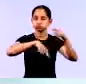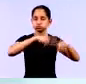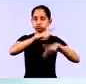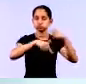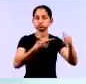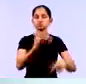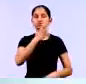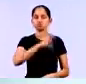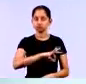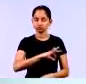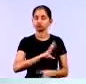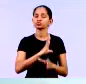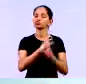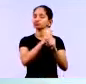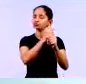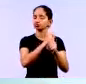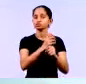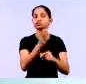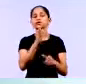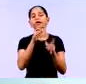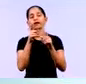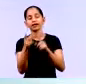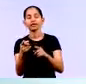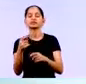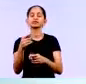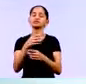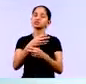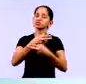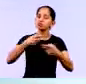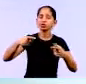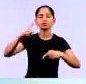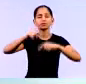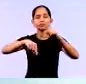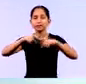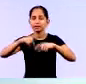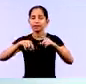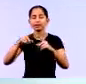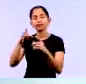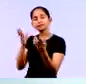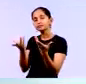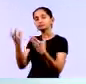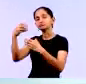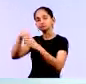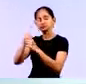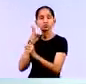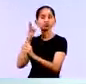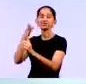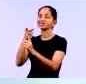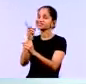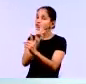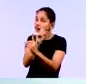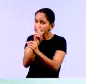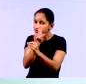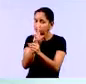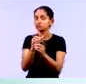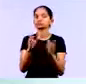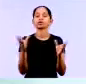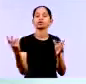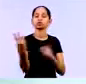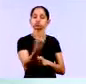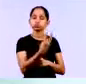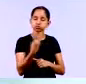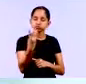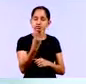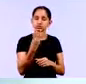mão de obra e os custos relativos aos custos gerais, os custos indiretos. Somando os 3, eu